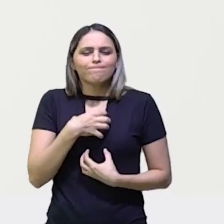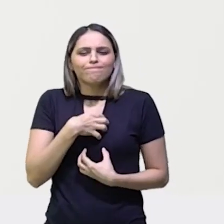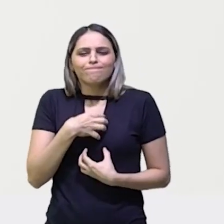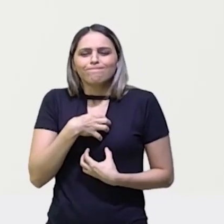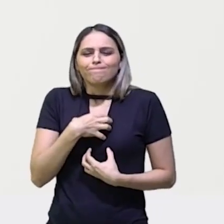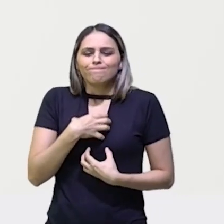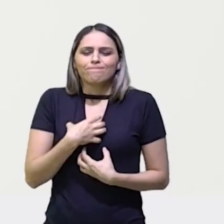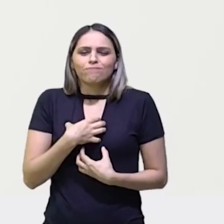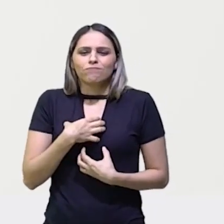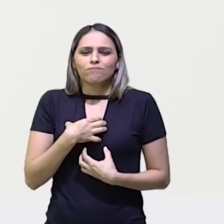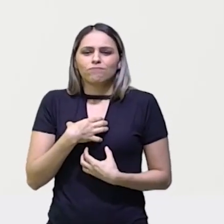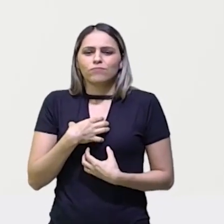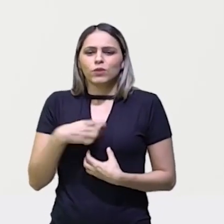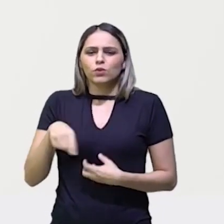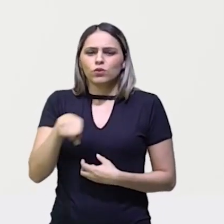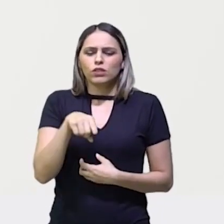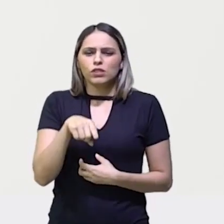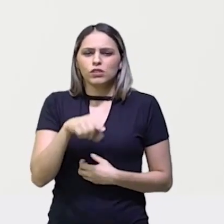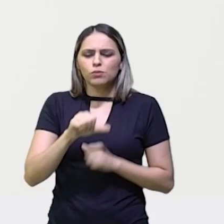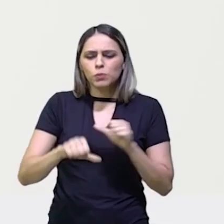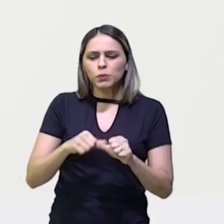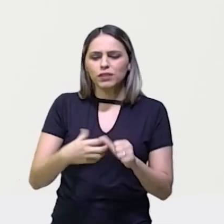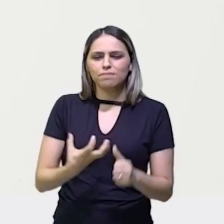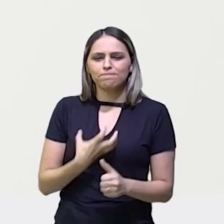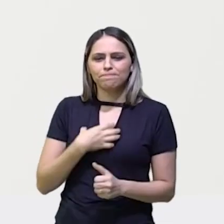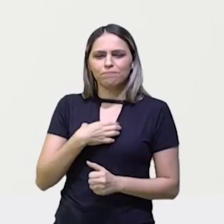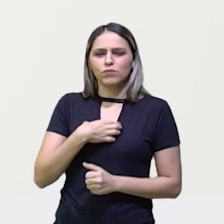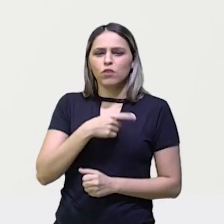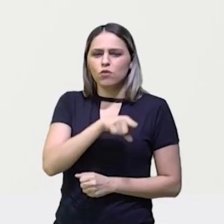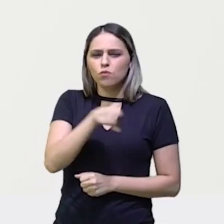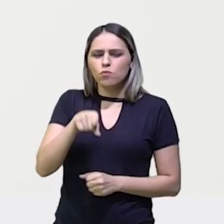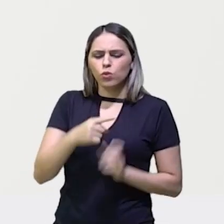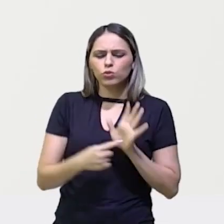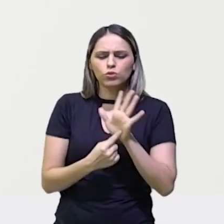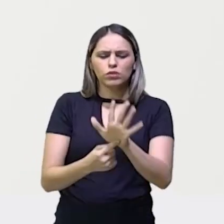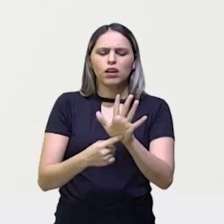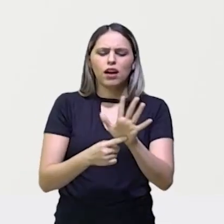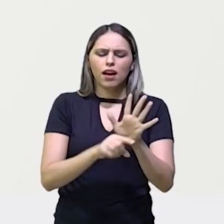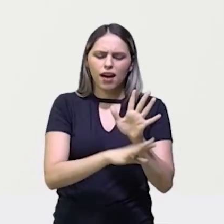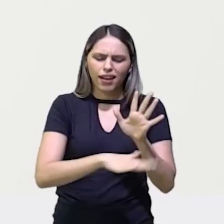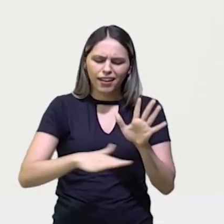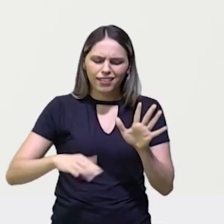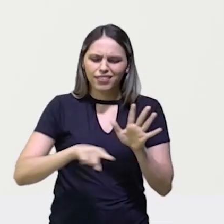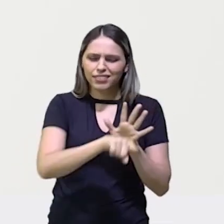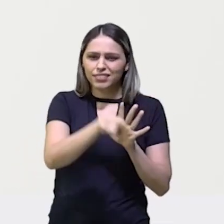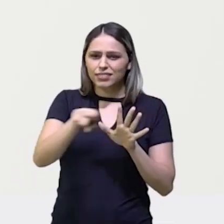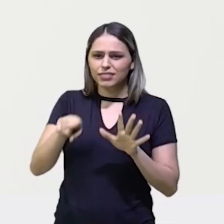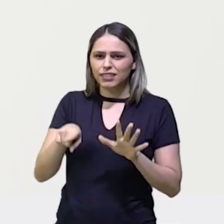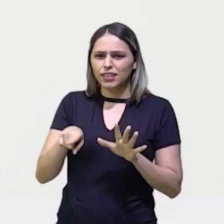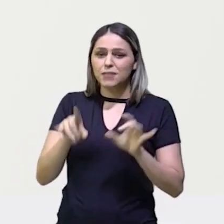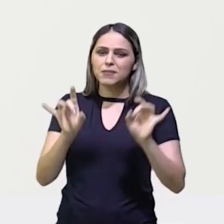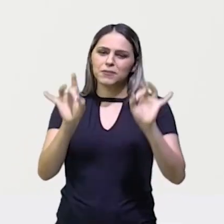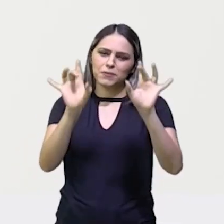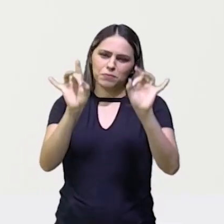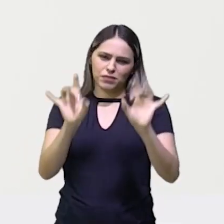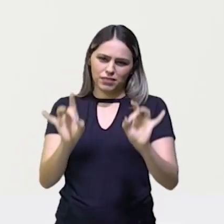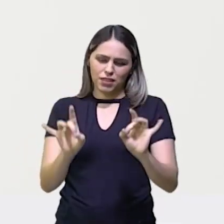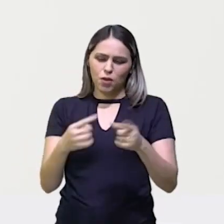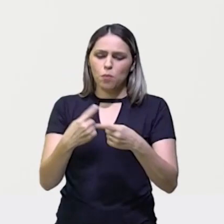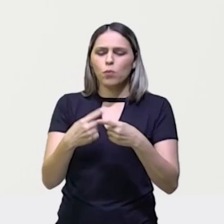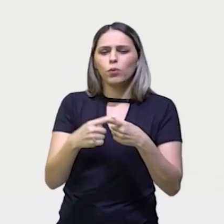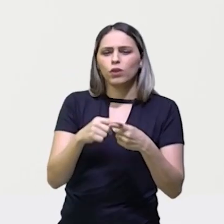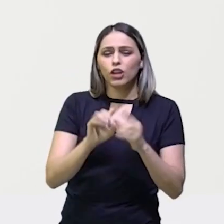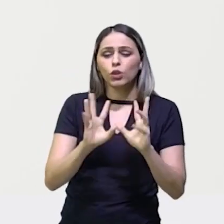sentimentais, dizer o quê? Que vocês são especiais. De que maneira? Todos nós somos